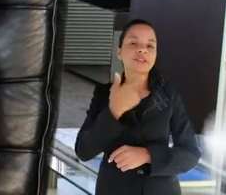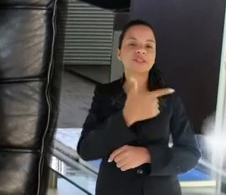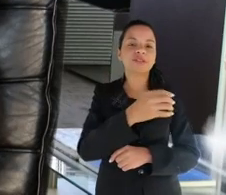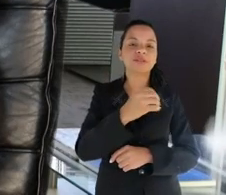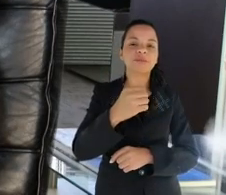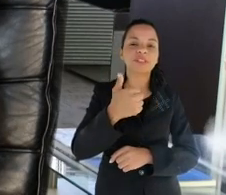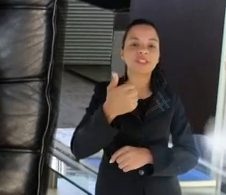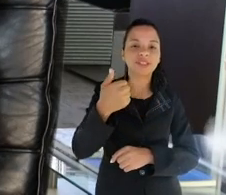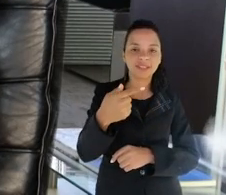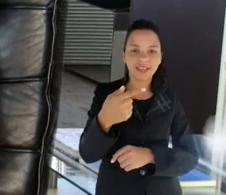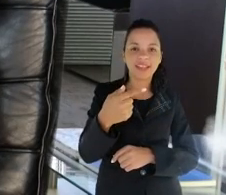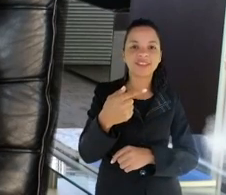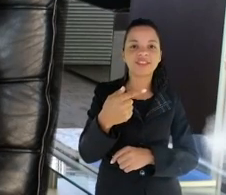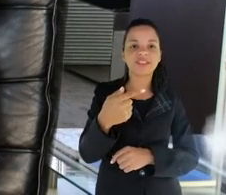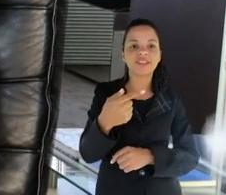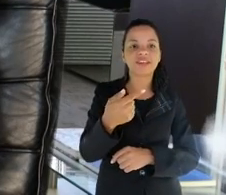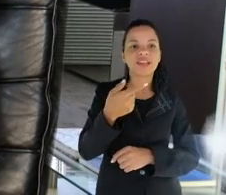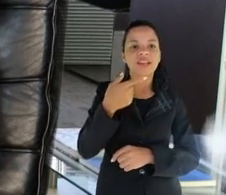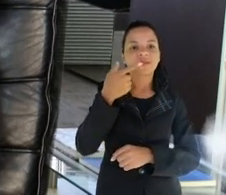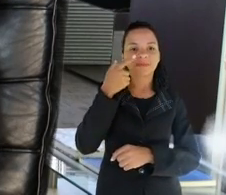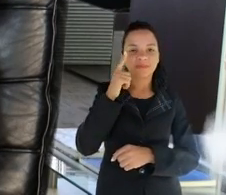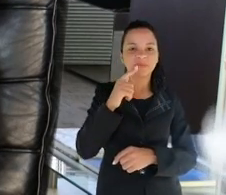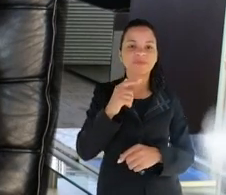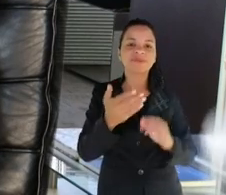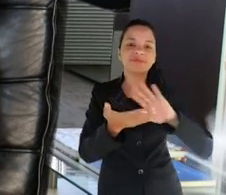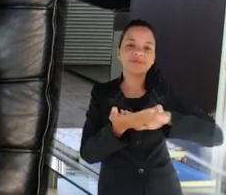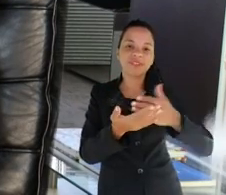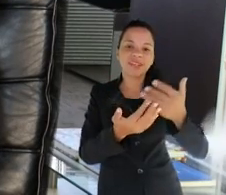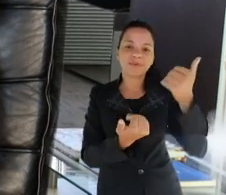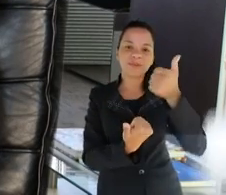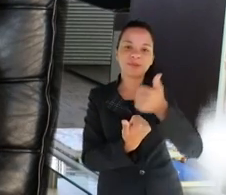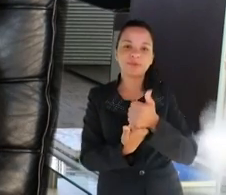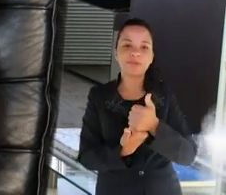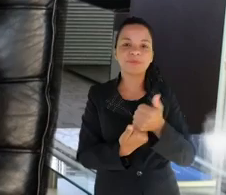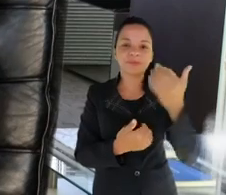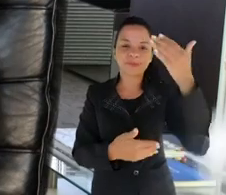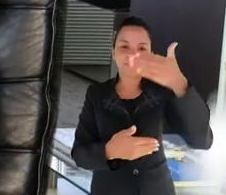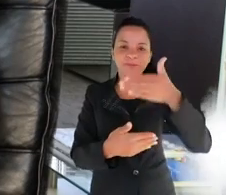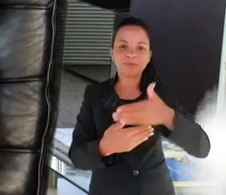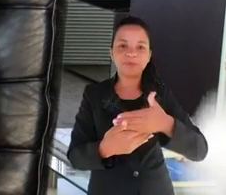2017. Ontem ela completou 2017, que nada,